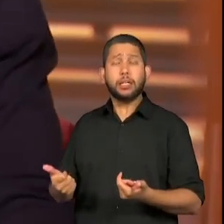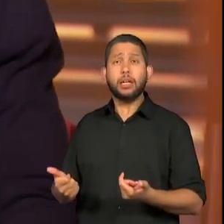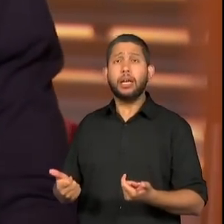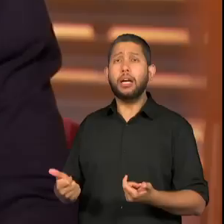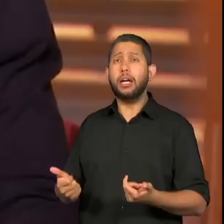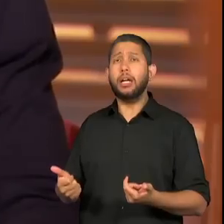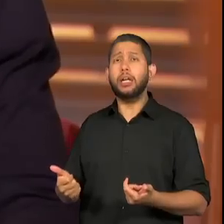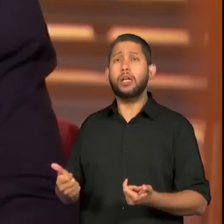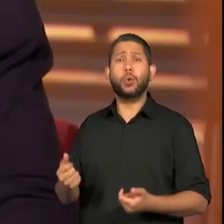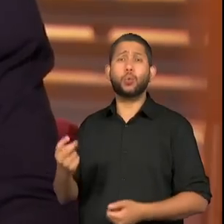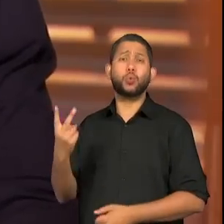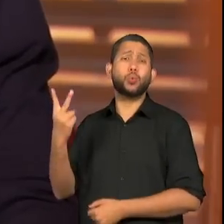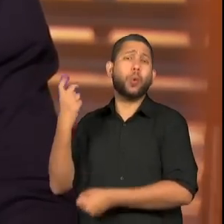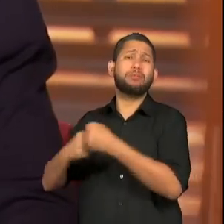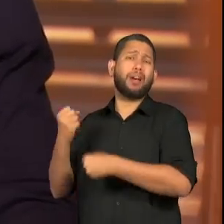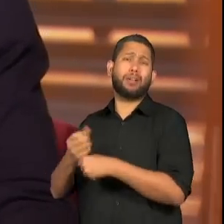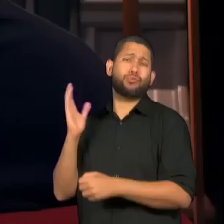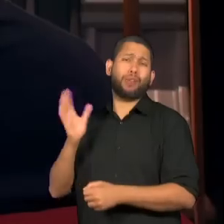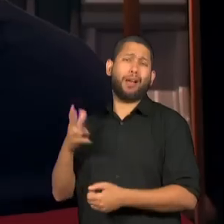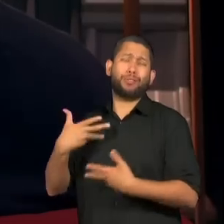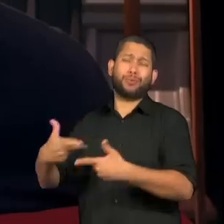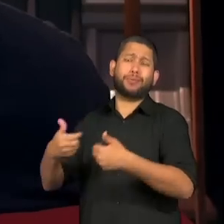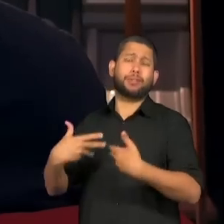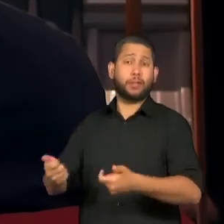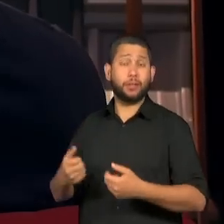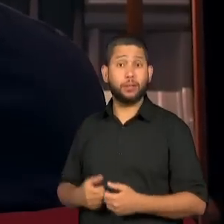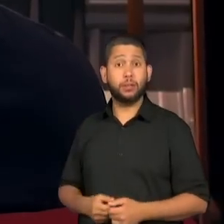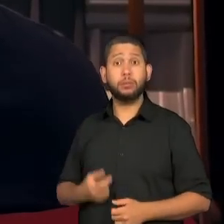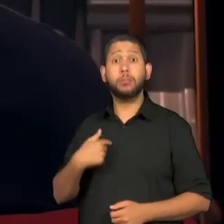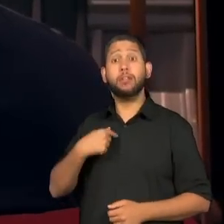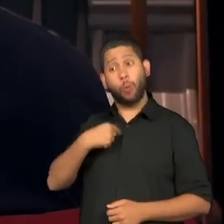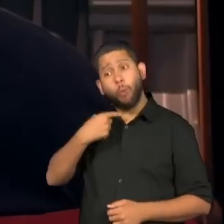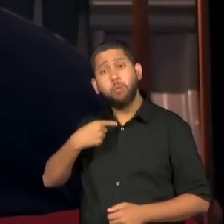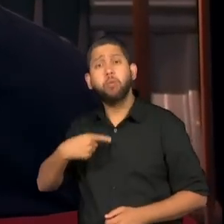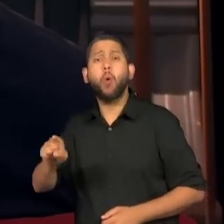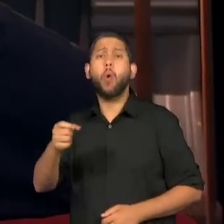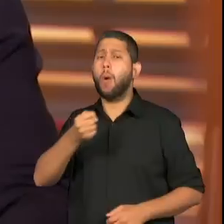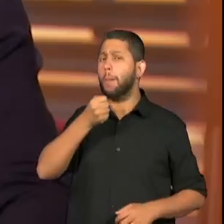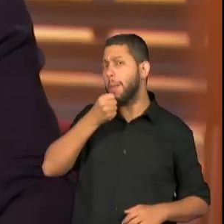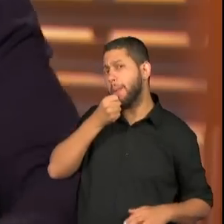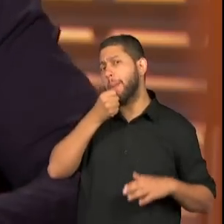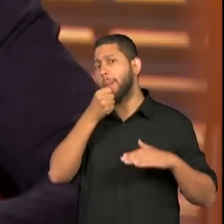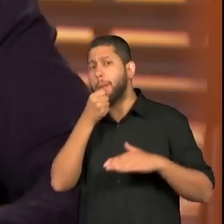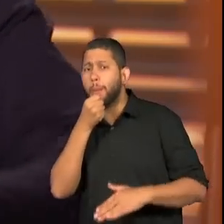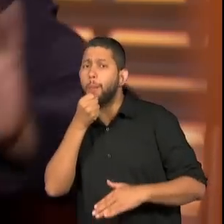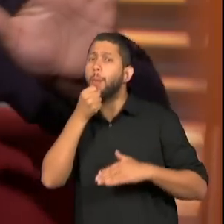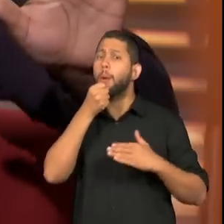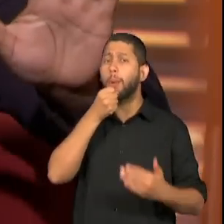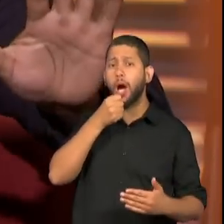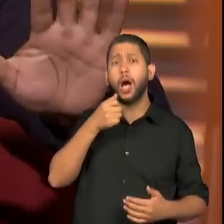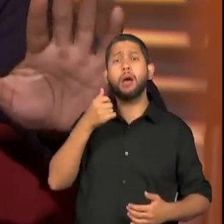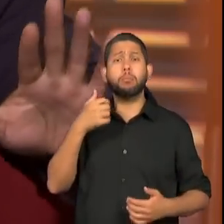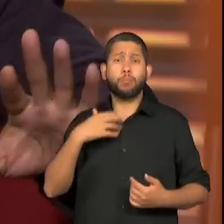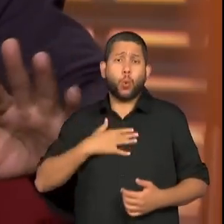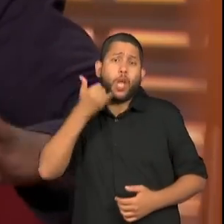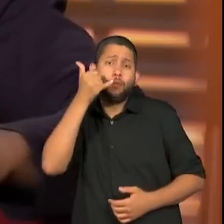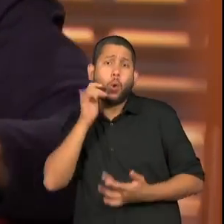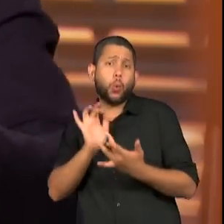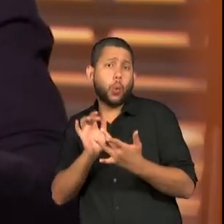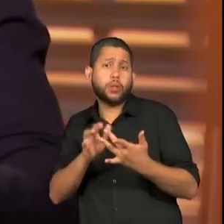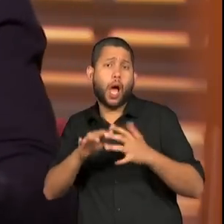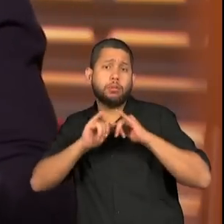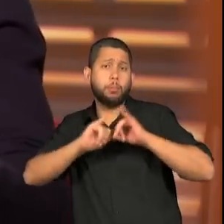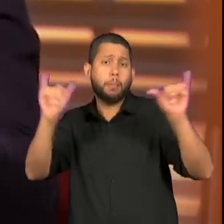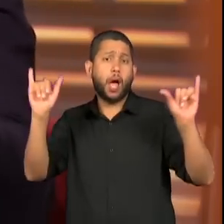há tipo 2 anos antes, né? E sempre era o convite de ir, cantar uma música, dar o telefone de contato e tchau. É.